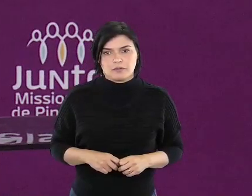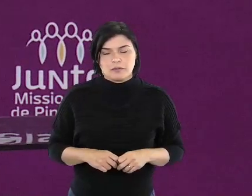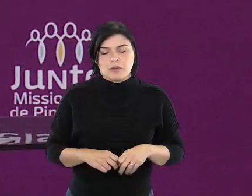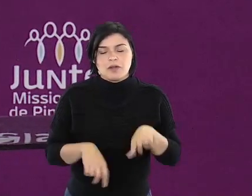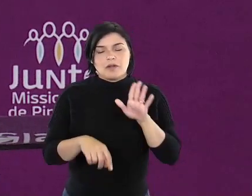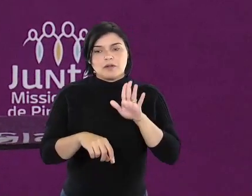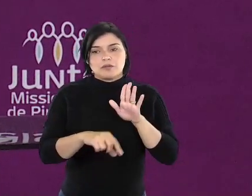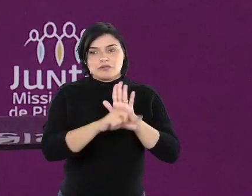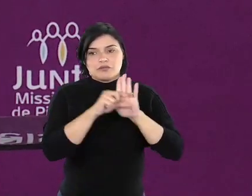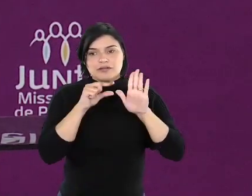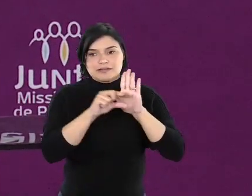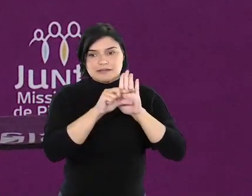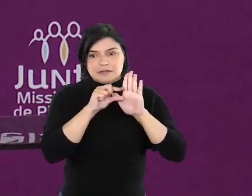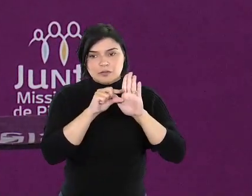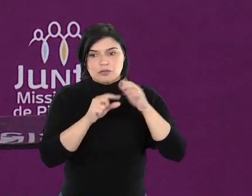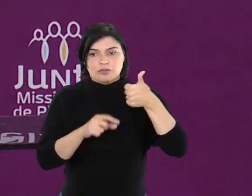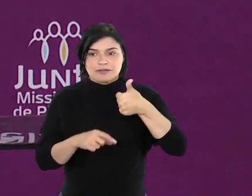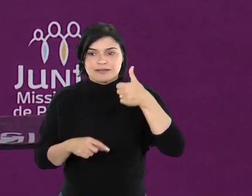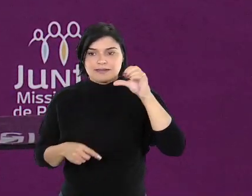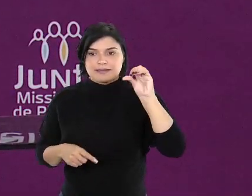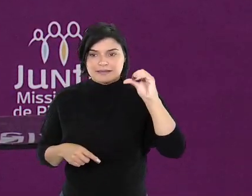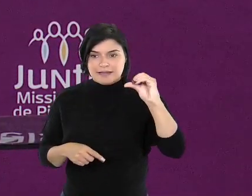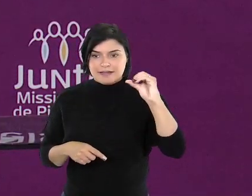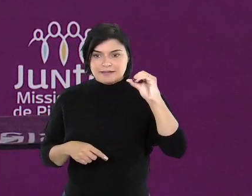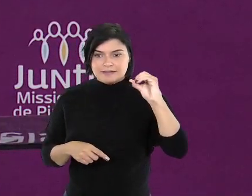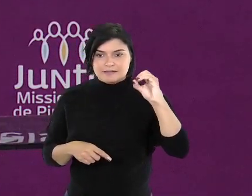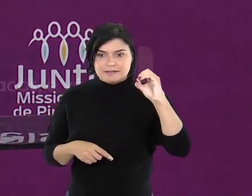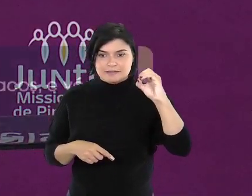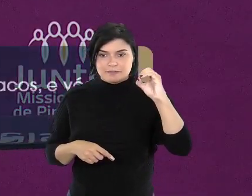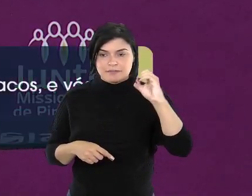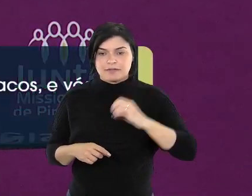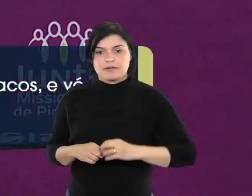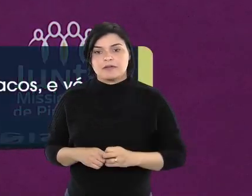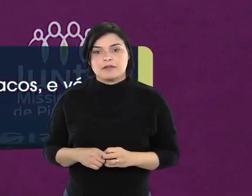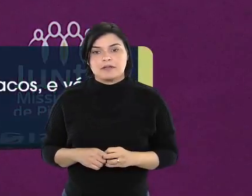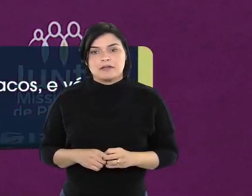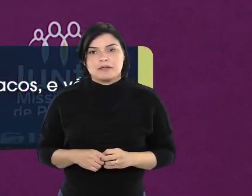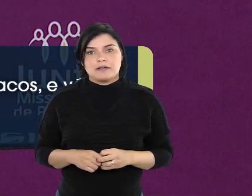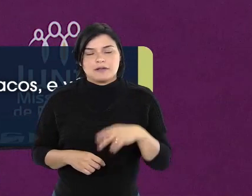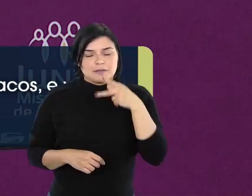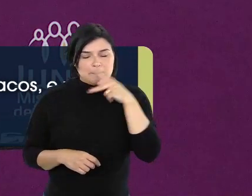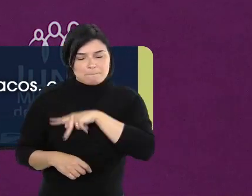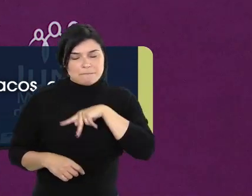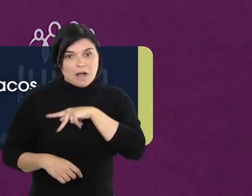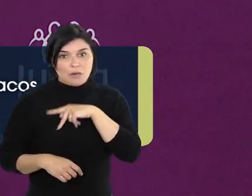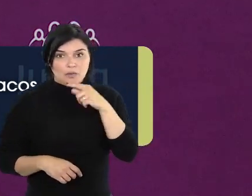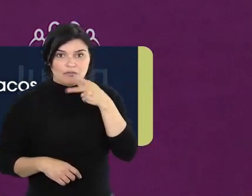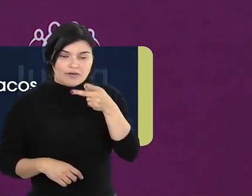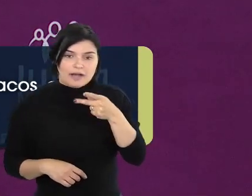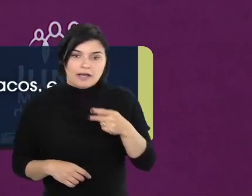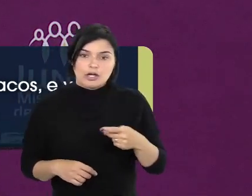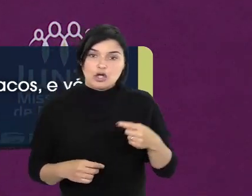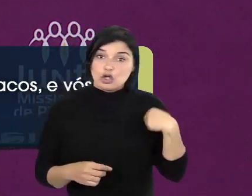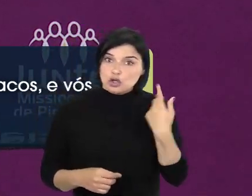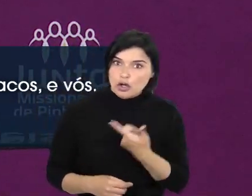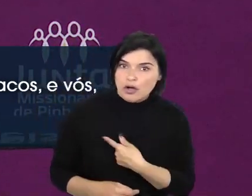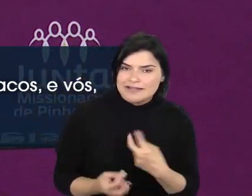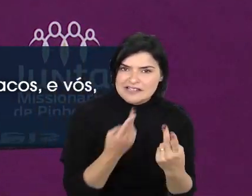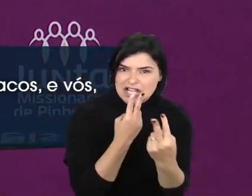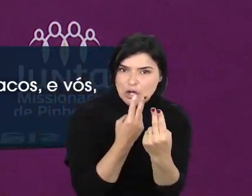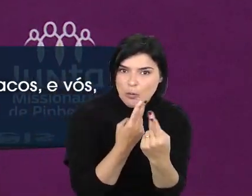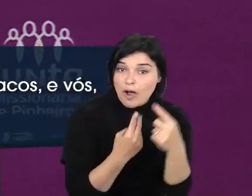Versículo 10 que que diz nós somos loucos por causa de